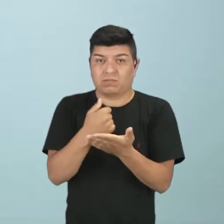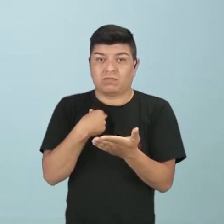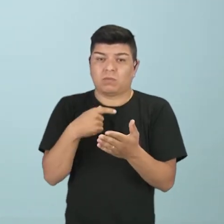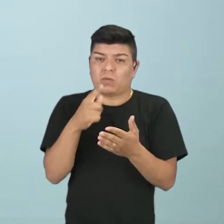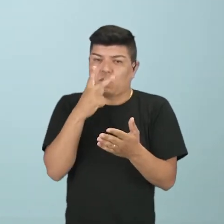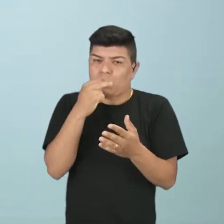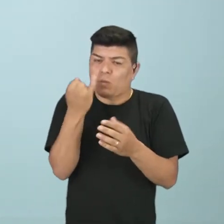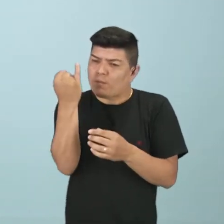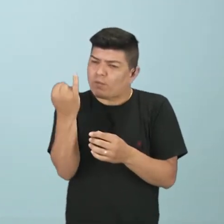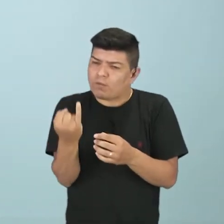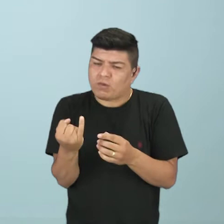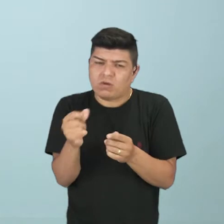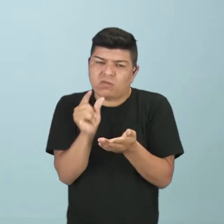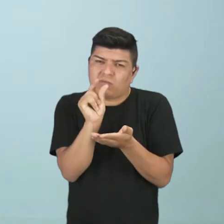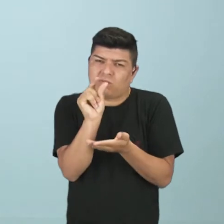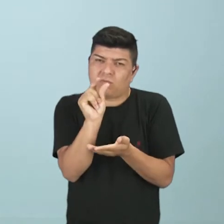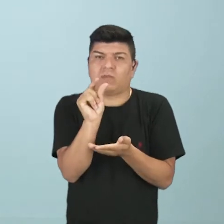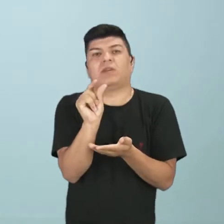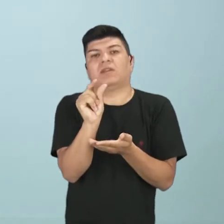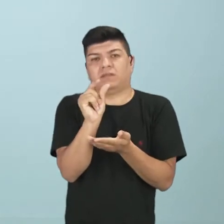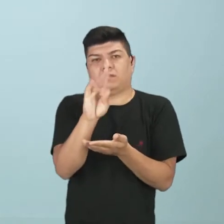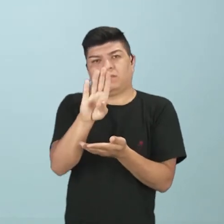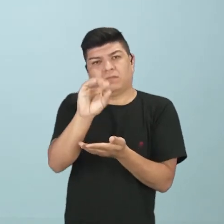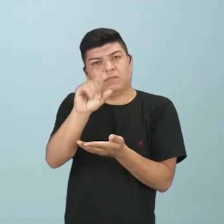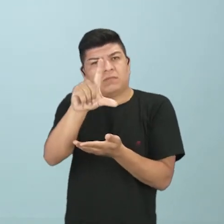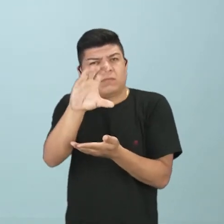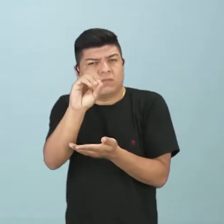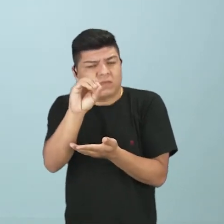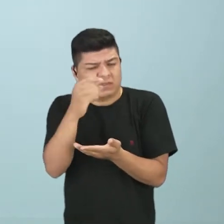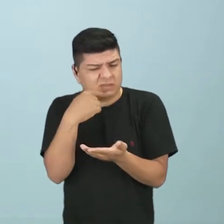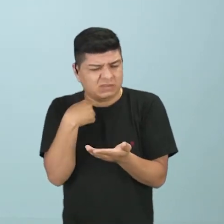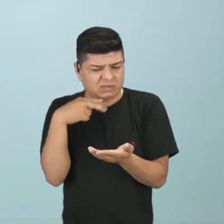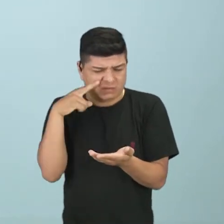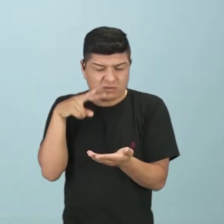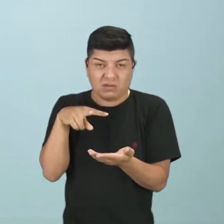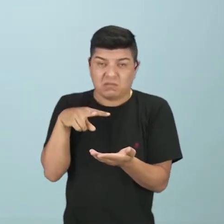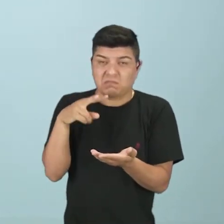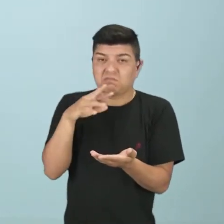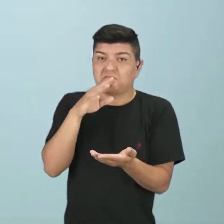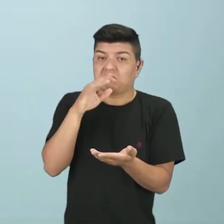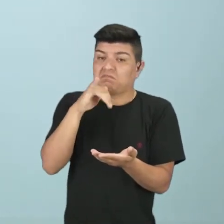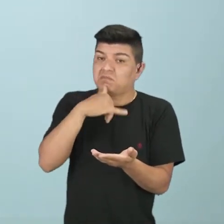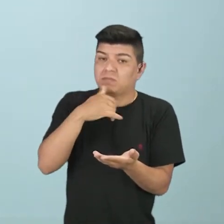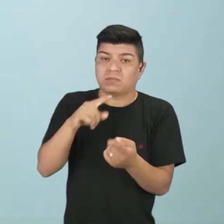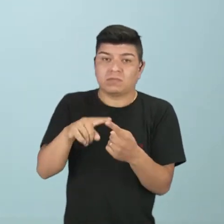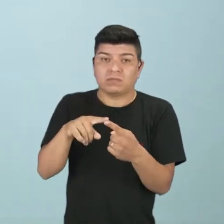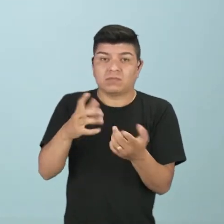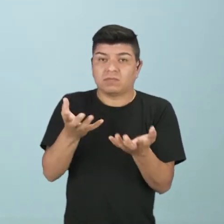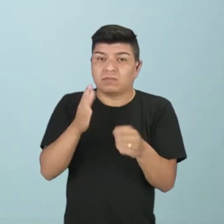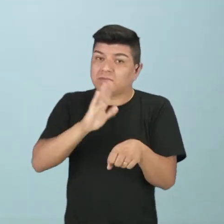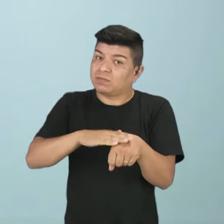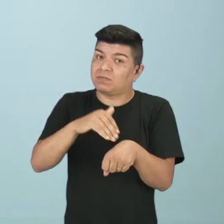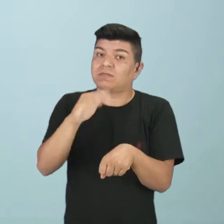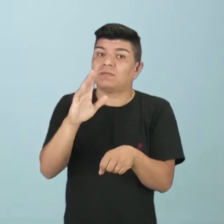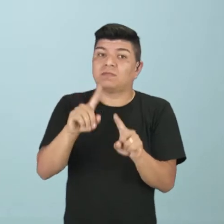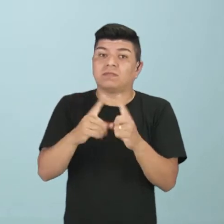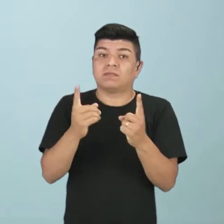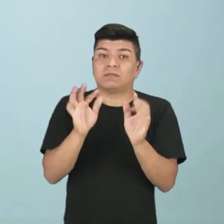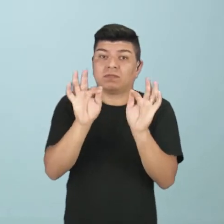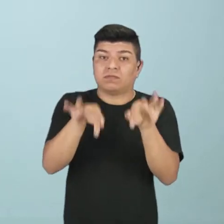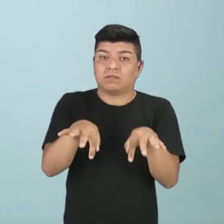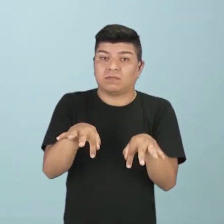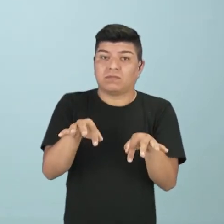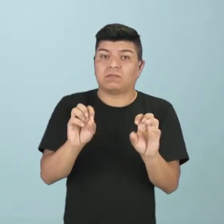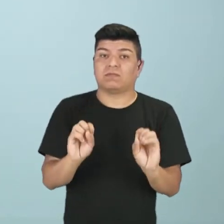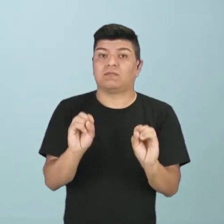um filetezinho, um pedacinho mínimo. E você fica assim meio decepcionado que você esperava mais. Mas quando chega o final da